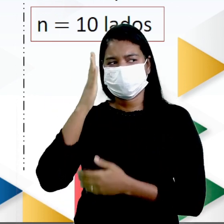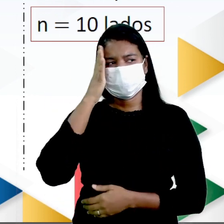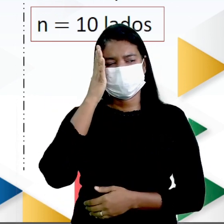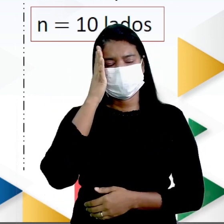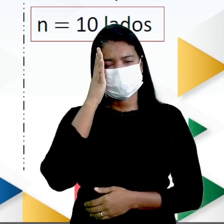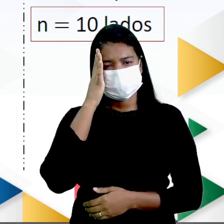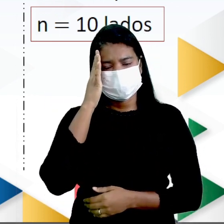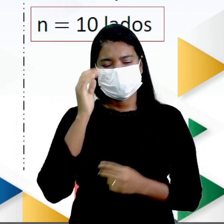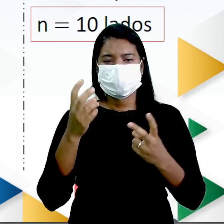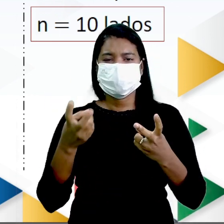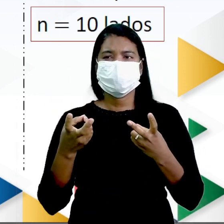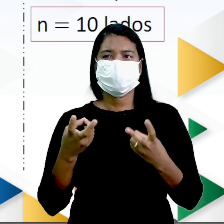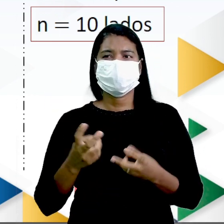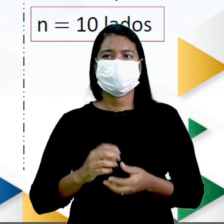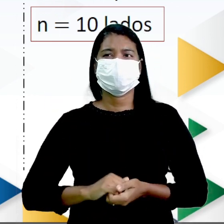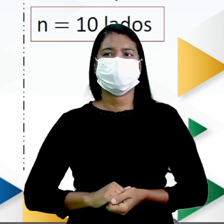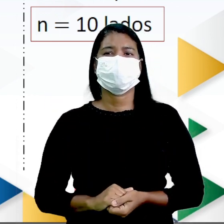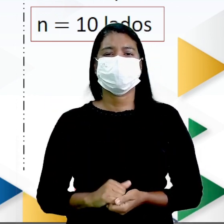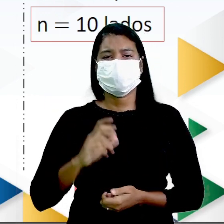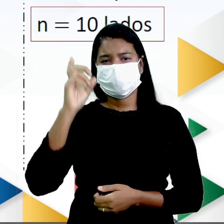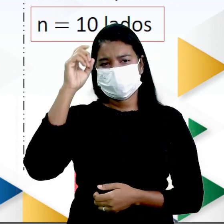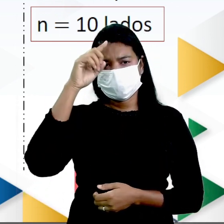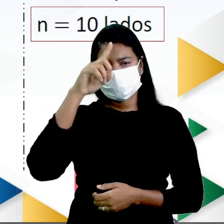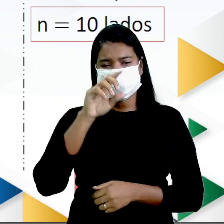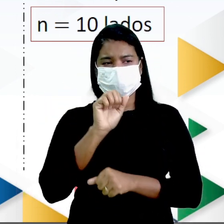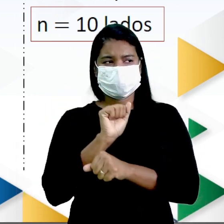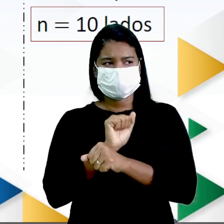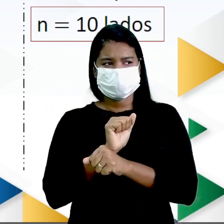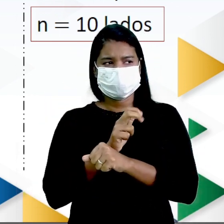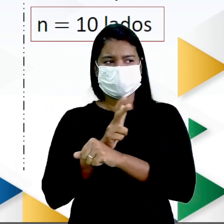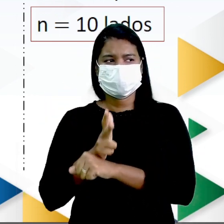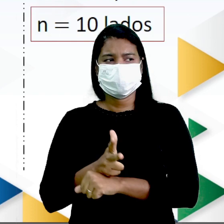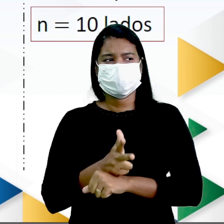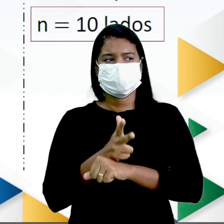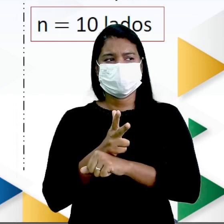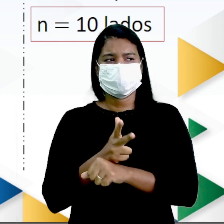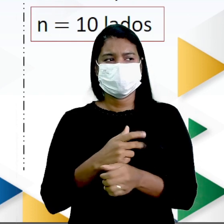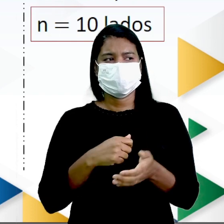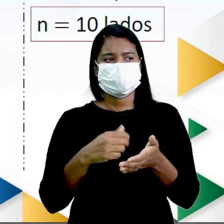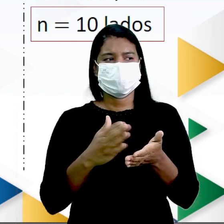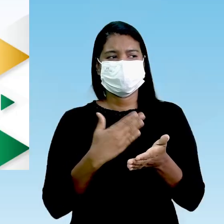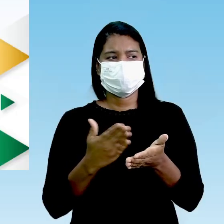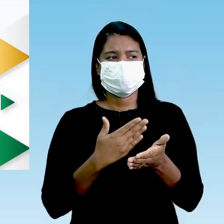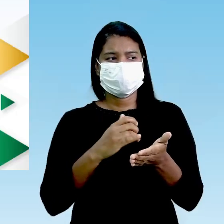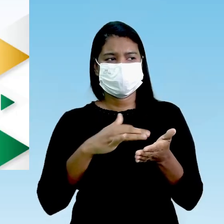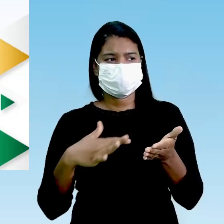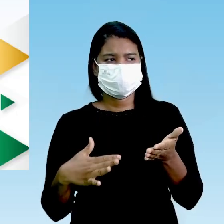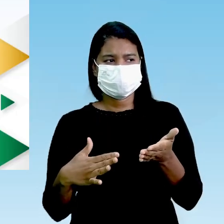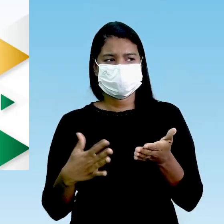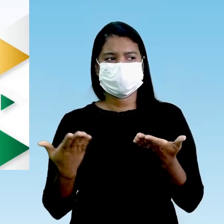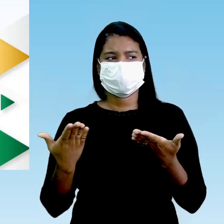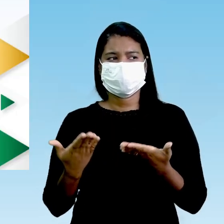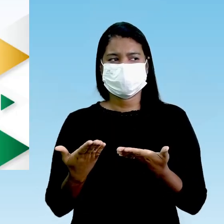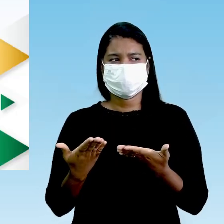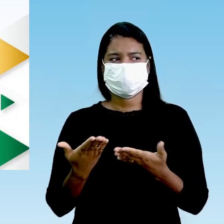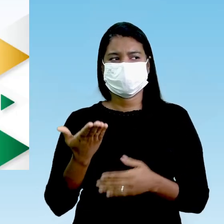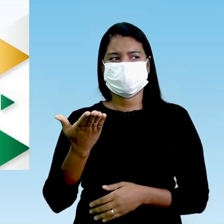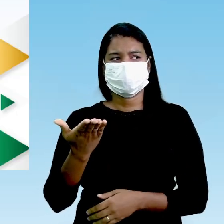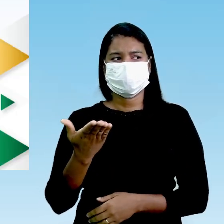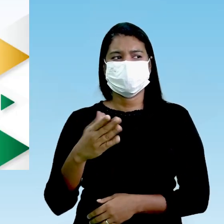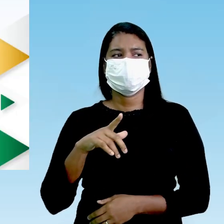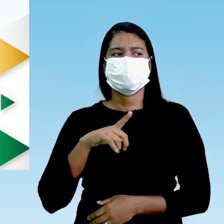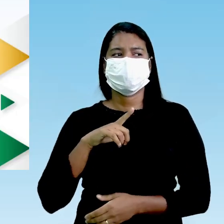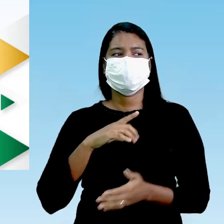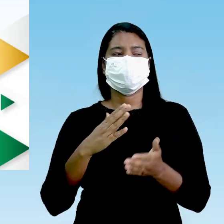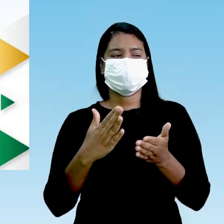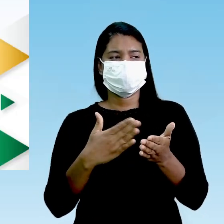quanto é interessante, tá bom? Se tiver dúvida, pausa o vídeo aí, pega o teu livro didático e começa a resolver os probleminhas que você tem lá no